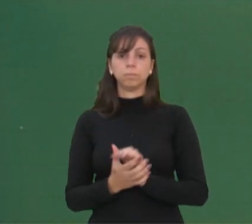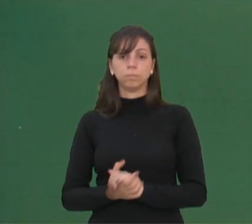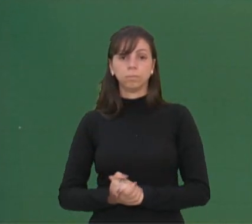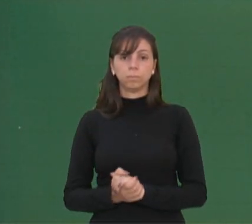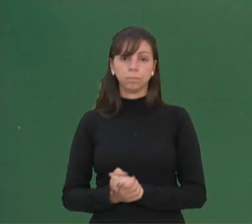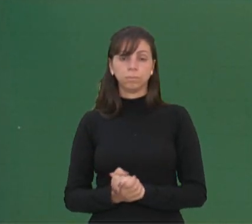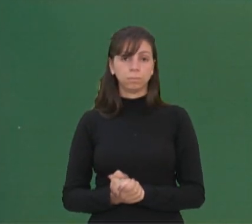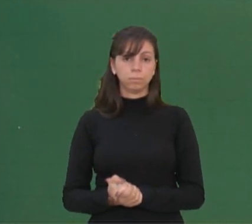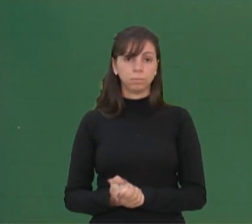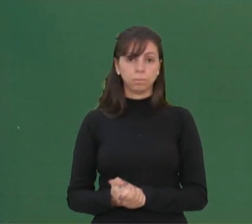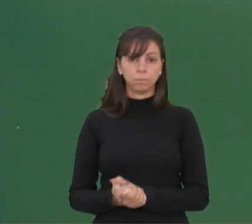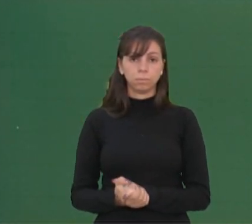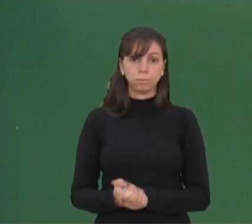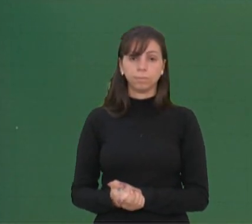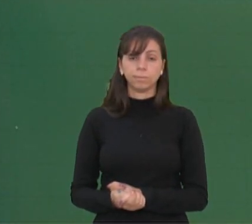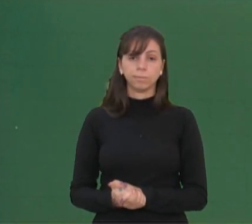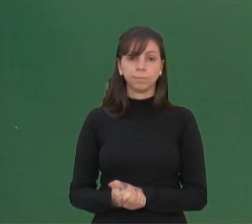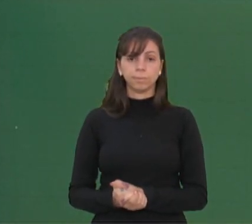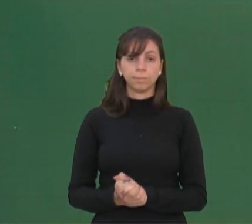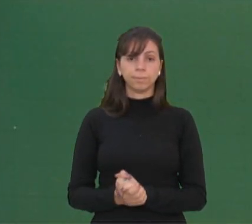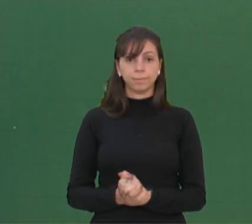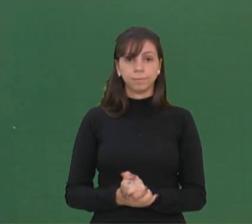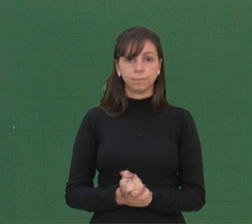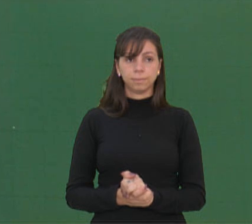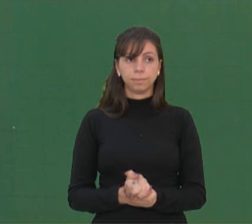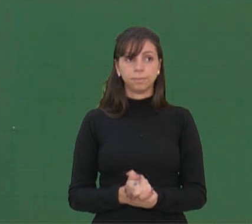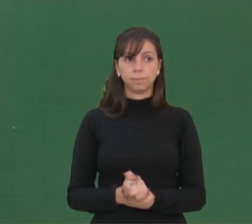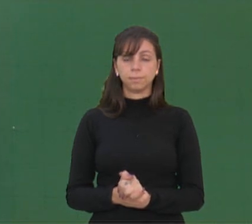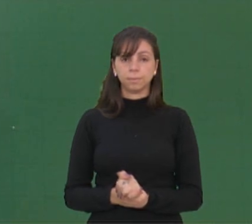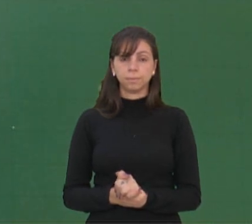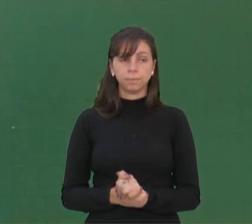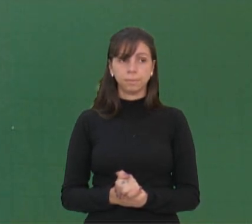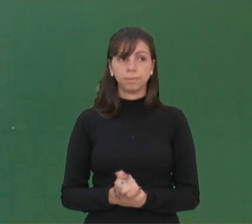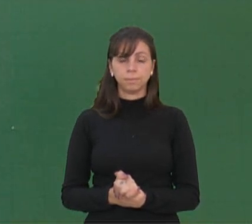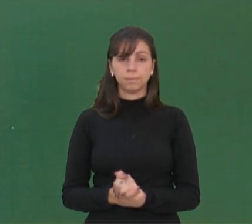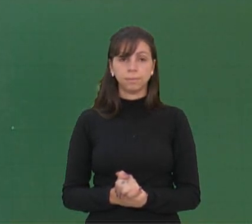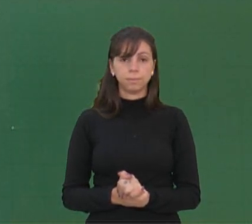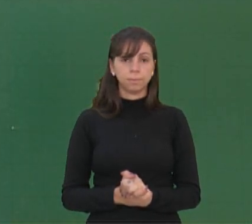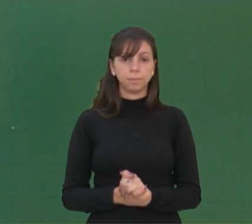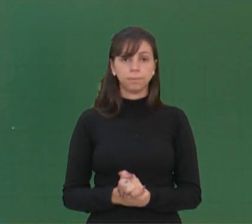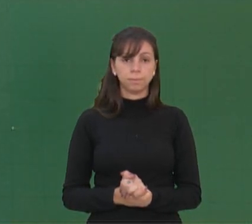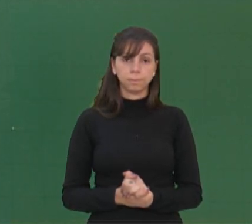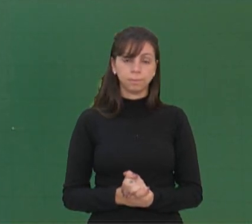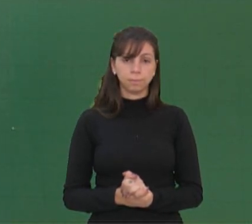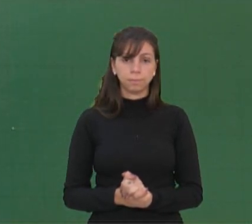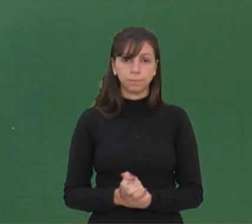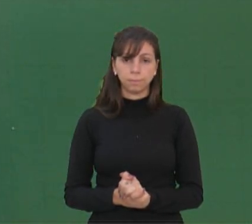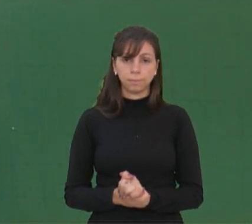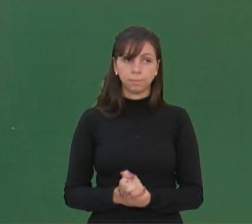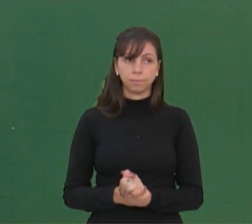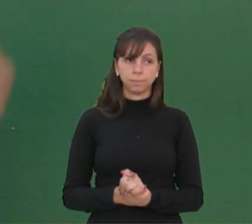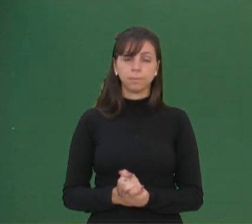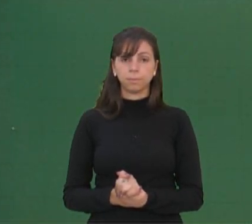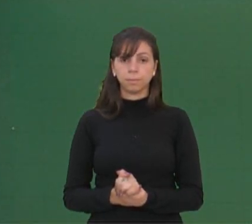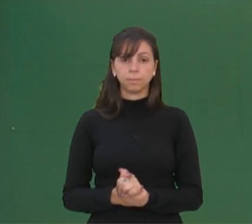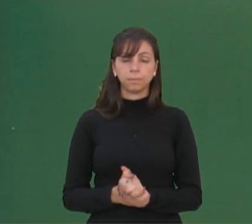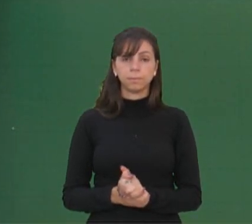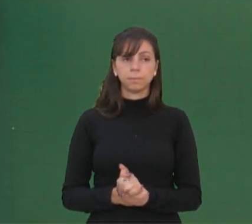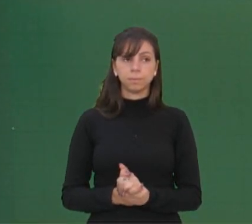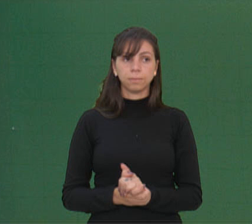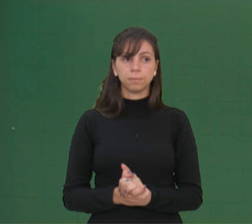para 60 sobram 4. 4 centésimos em milésimos. 40